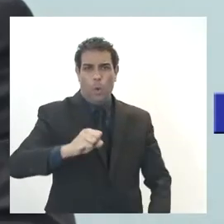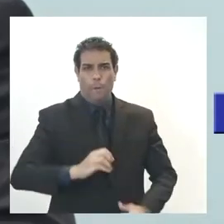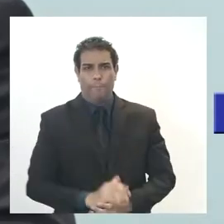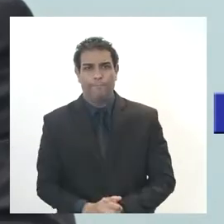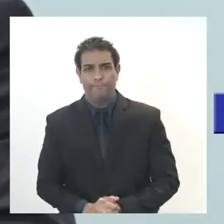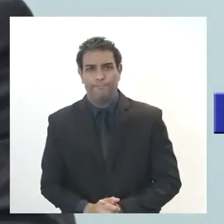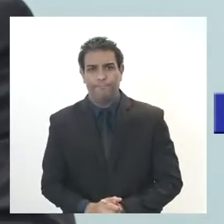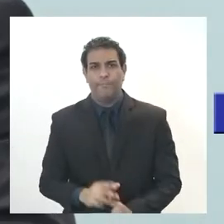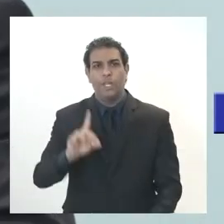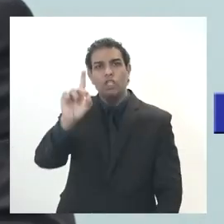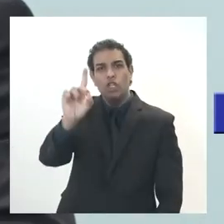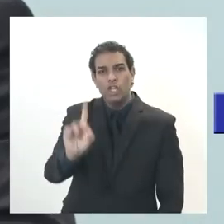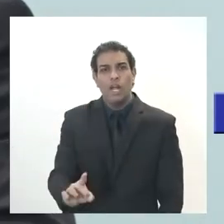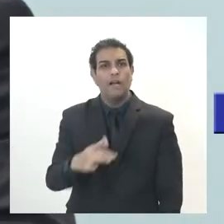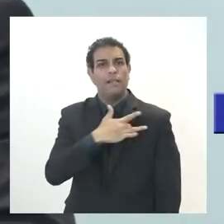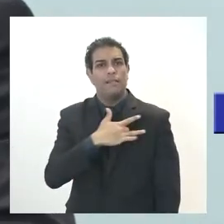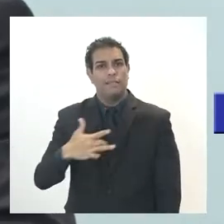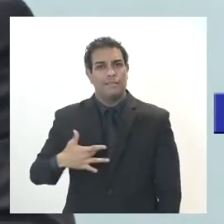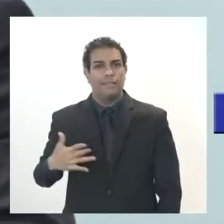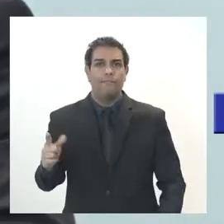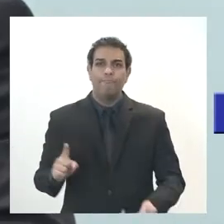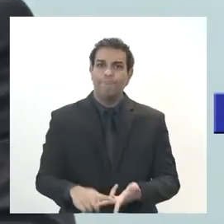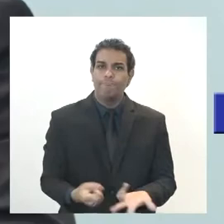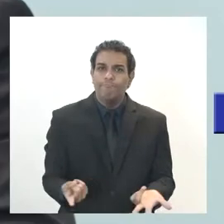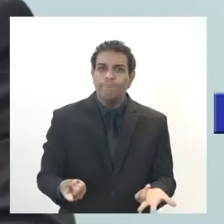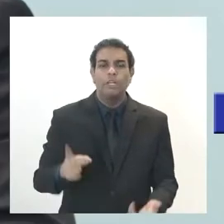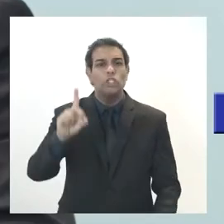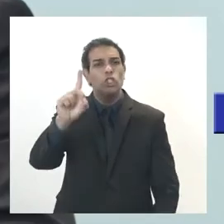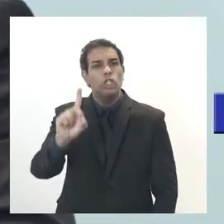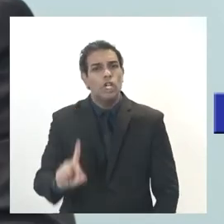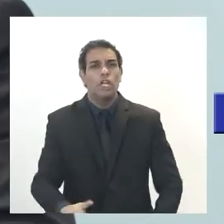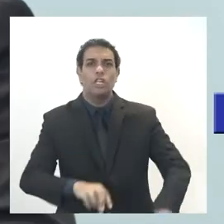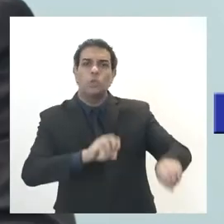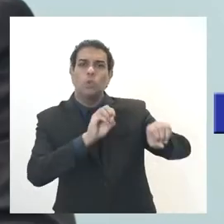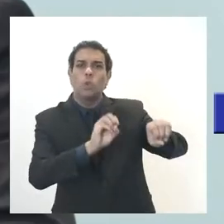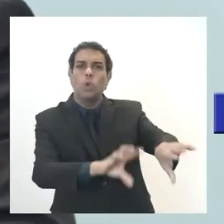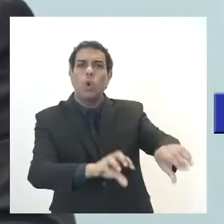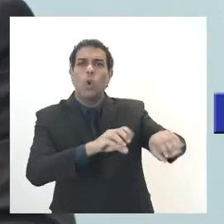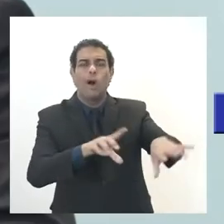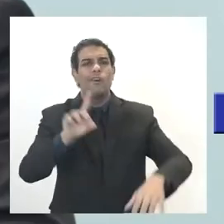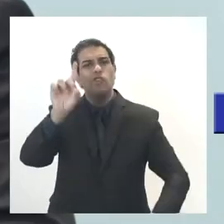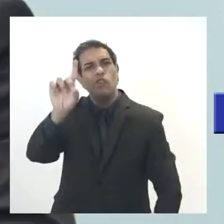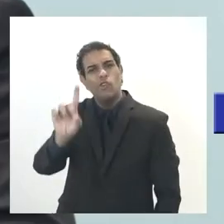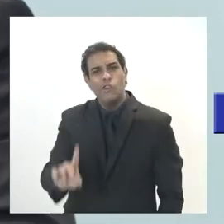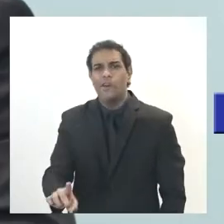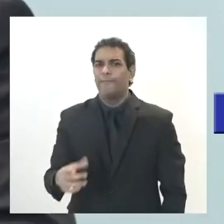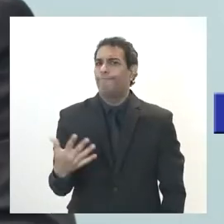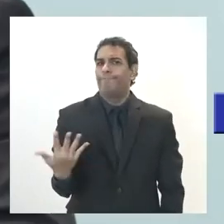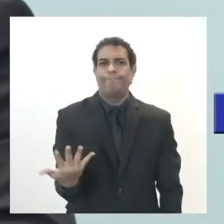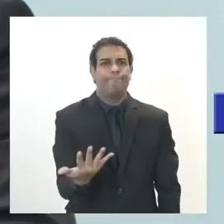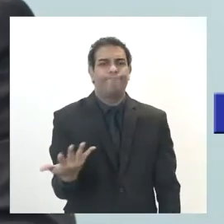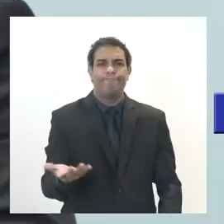direitos da Saúde os direitos à educação direito a alça